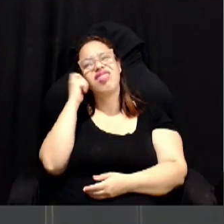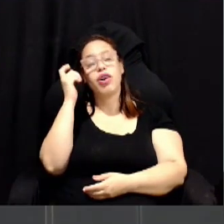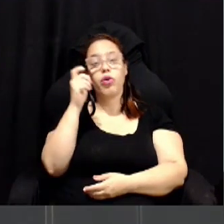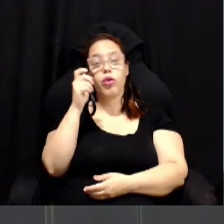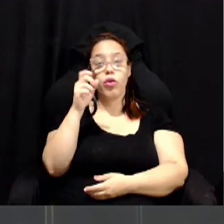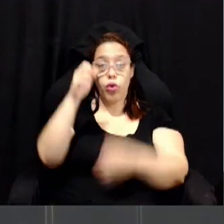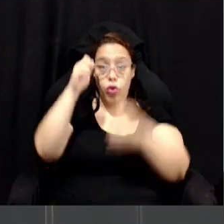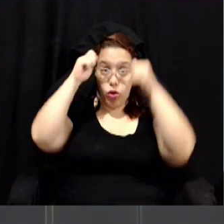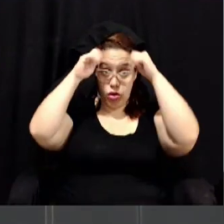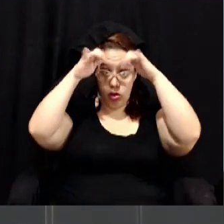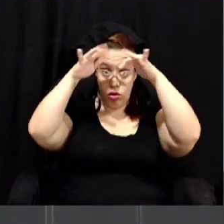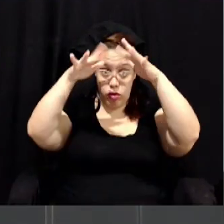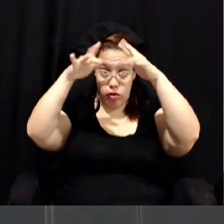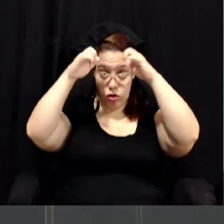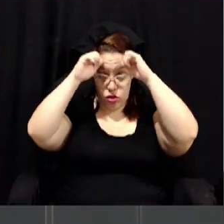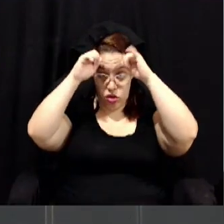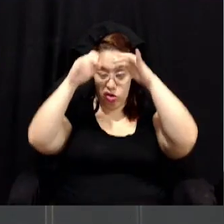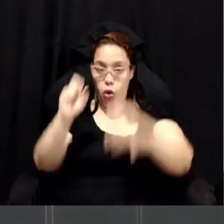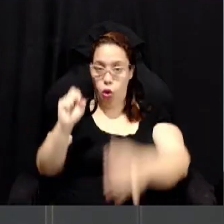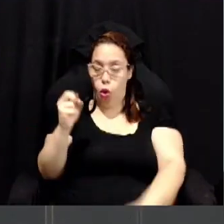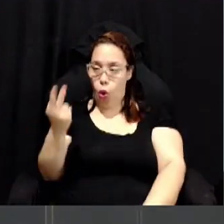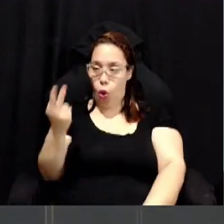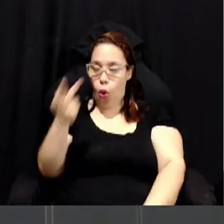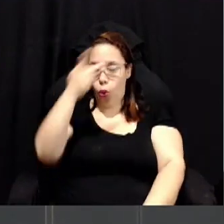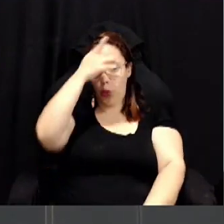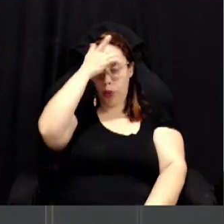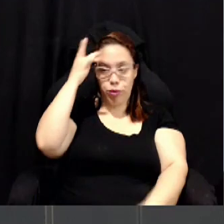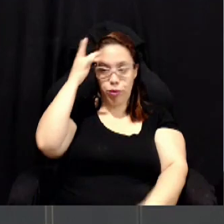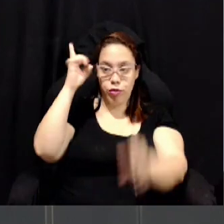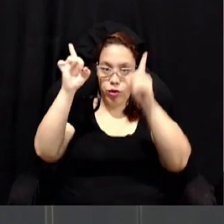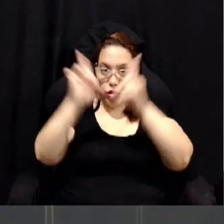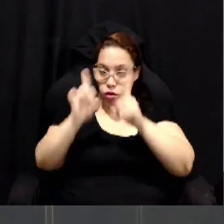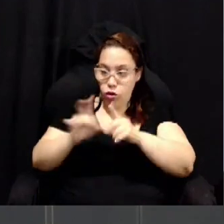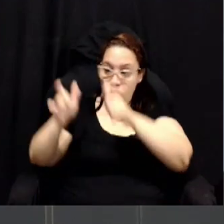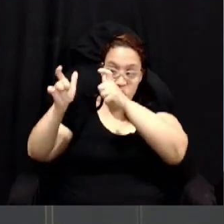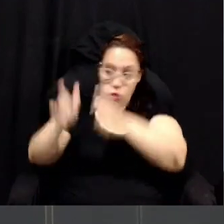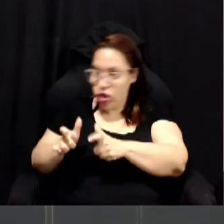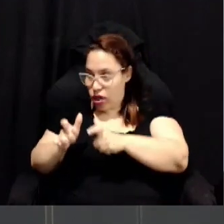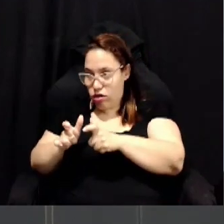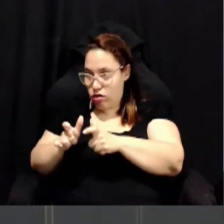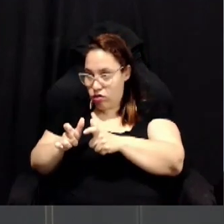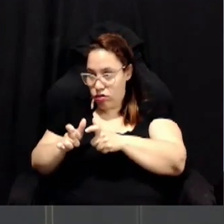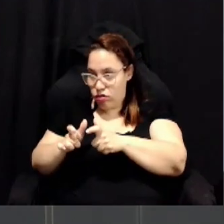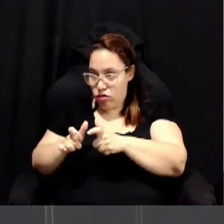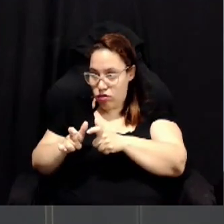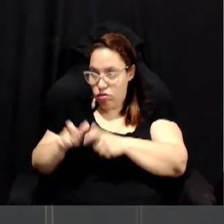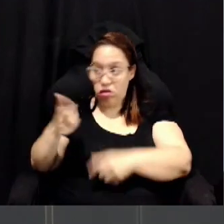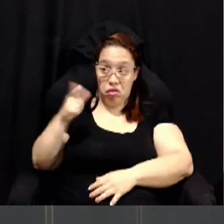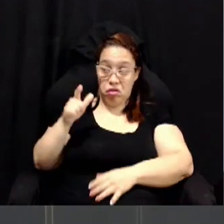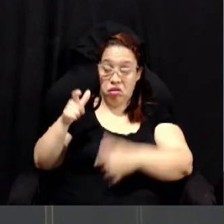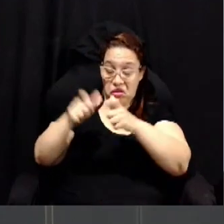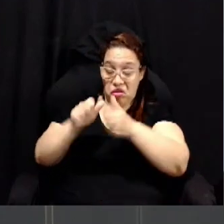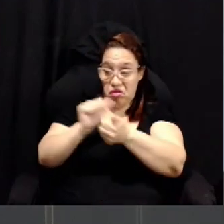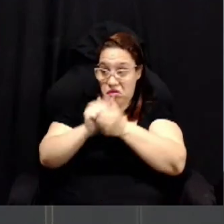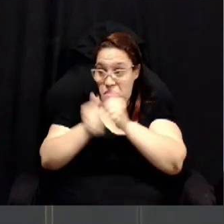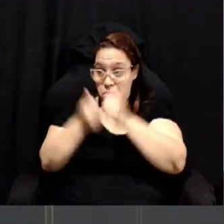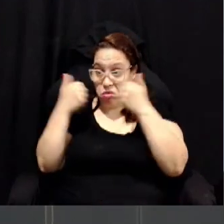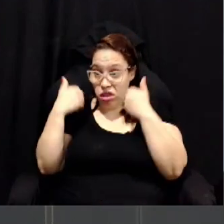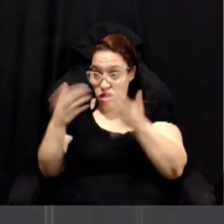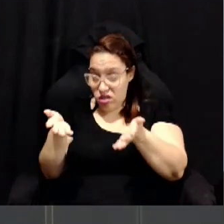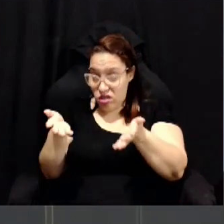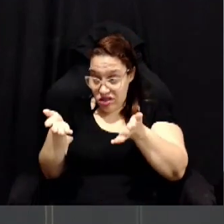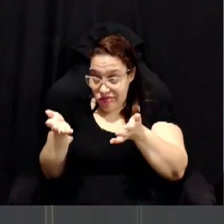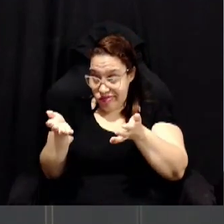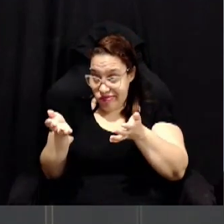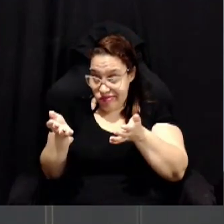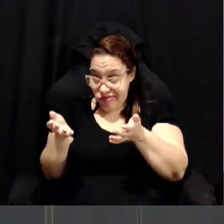com deficiência apenas no ambiente, mas não ter esse ambiente adaptado para ela, isso só